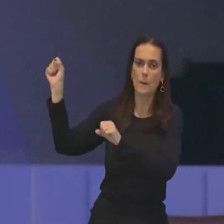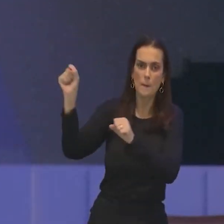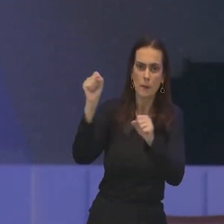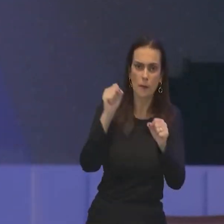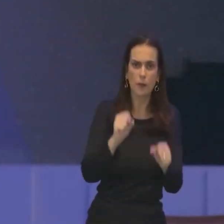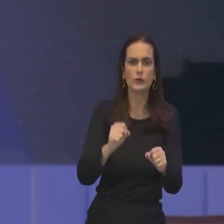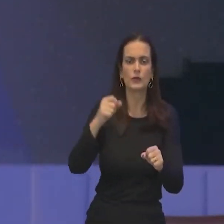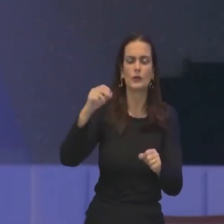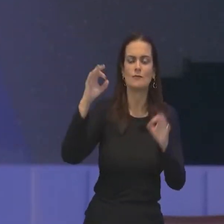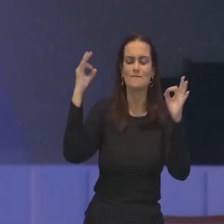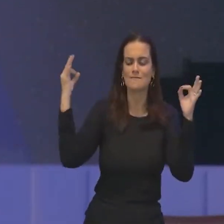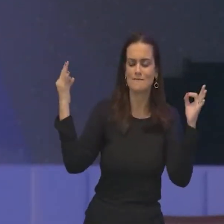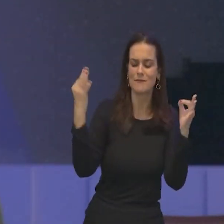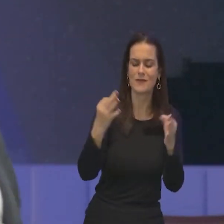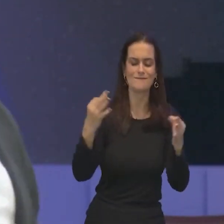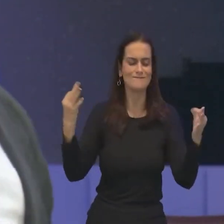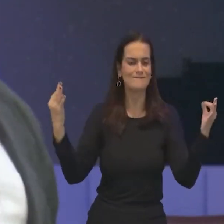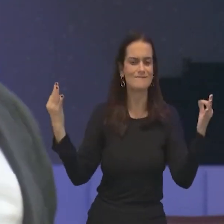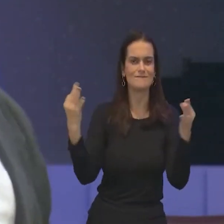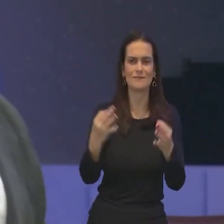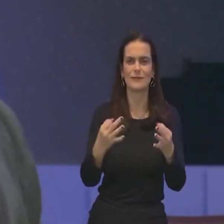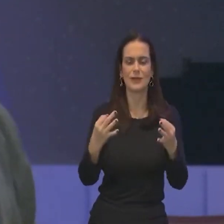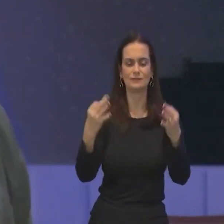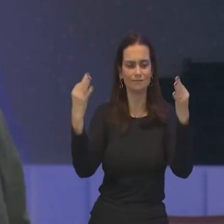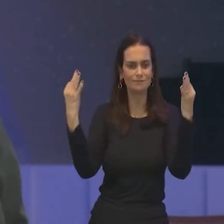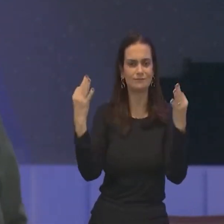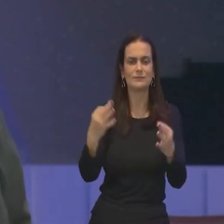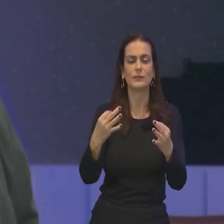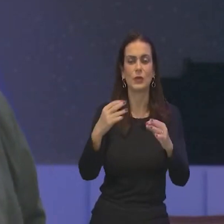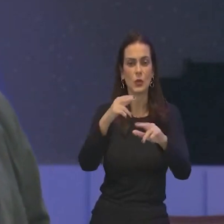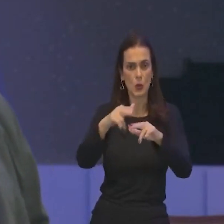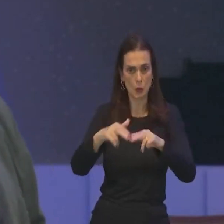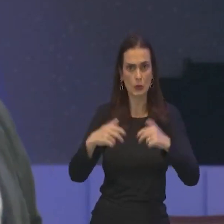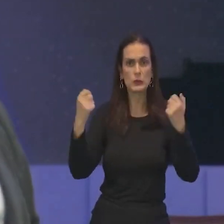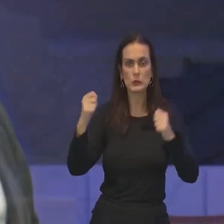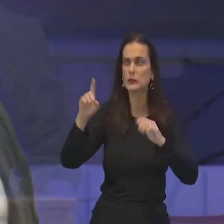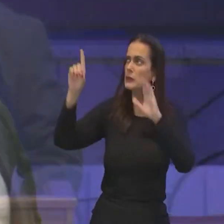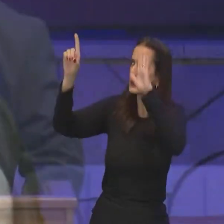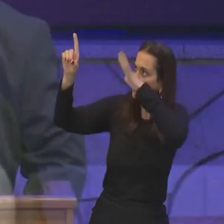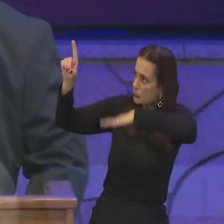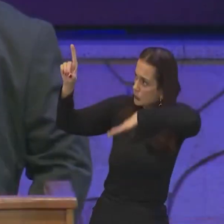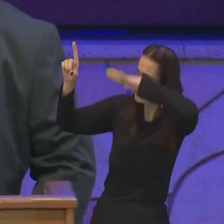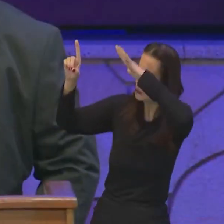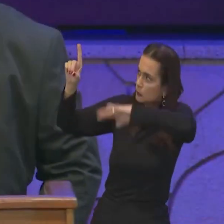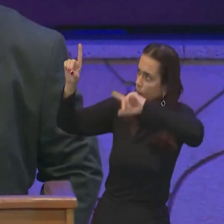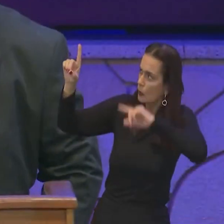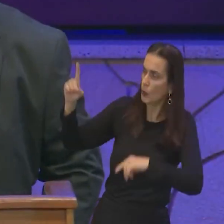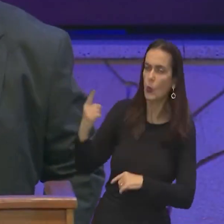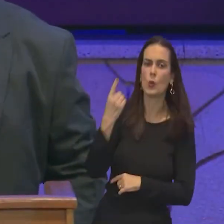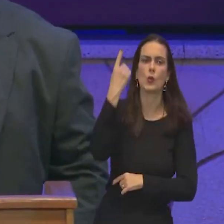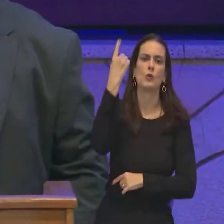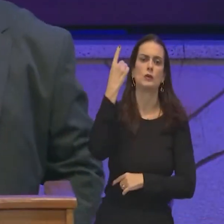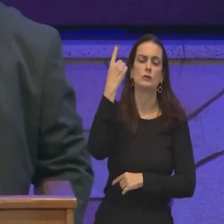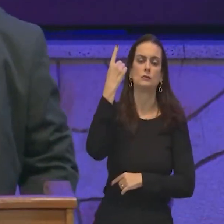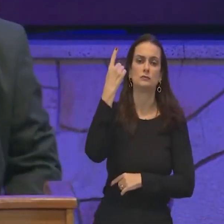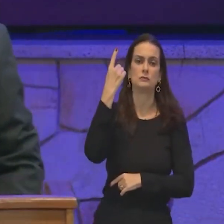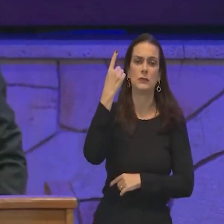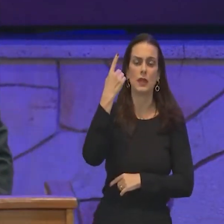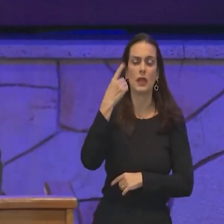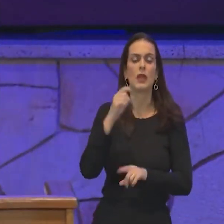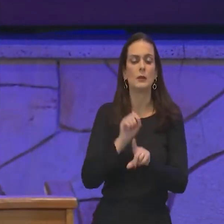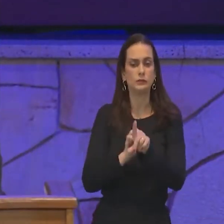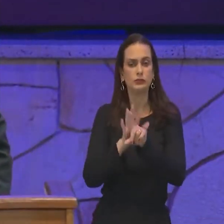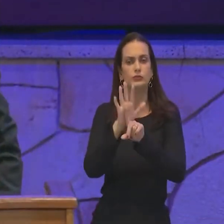é santo, santo, santo, por isso deve ser reverenciado e temido. E assim clamavam os